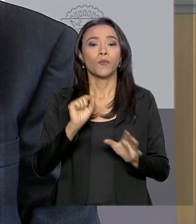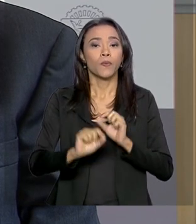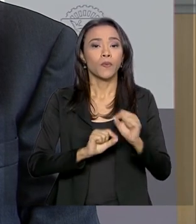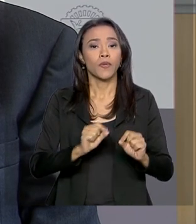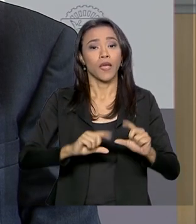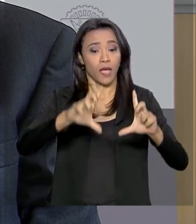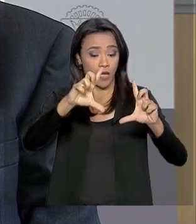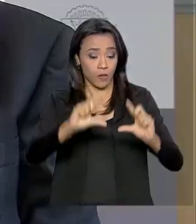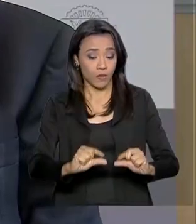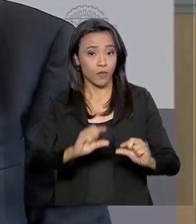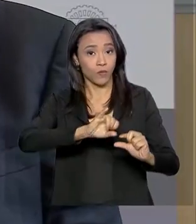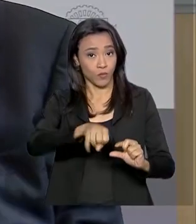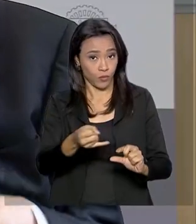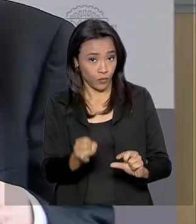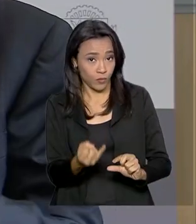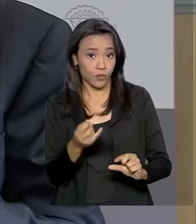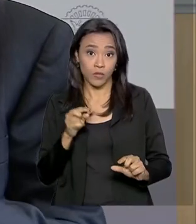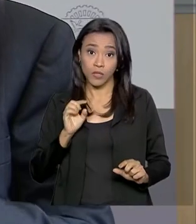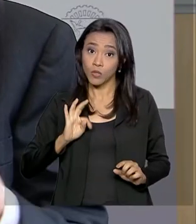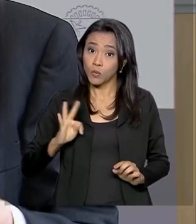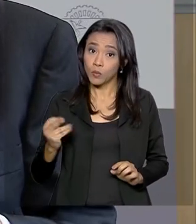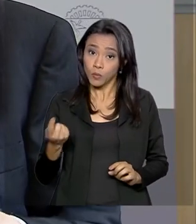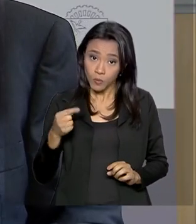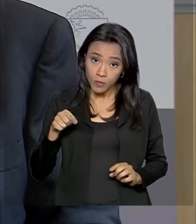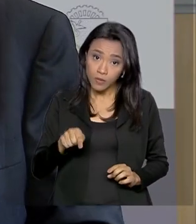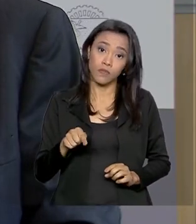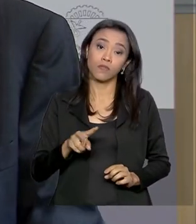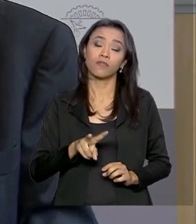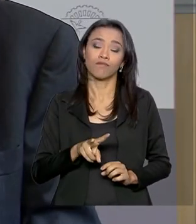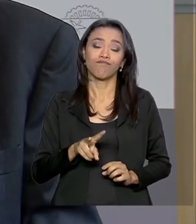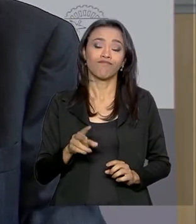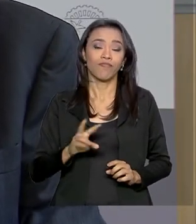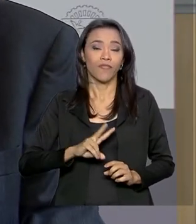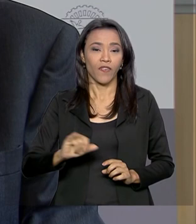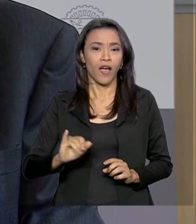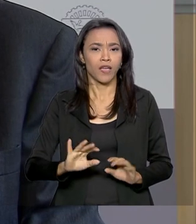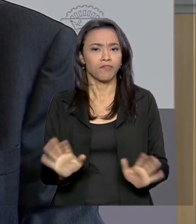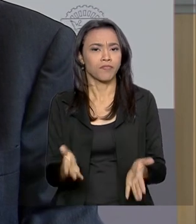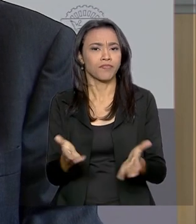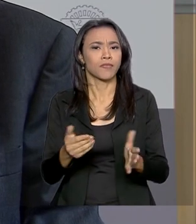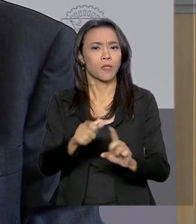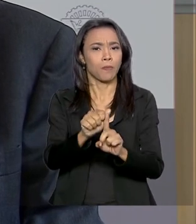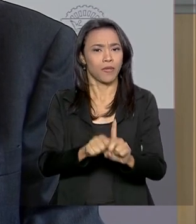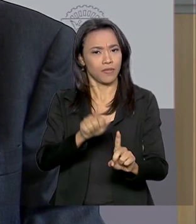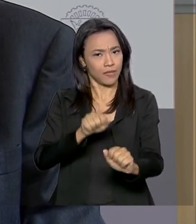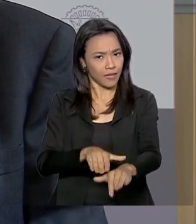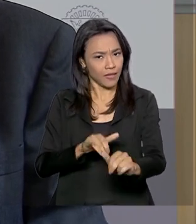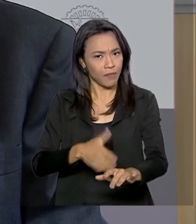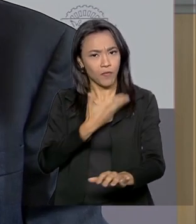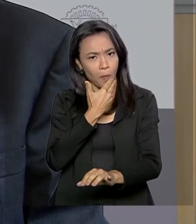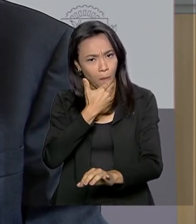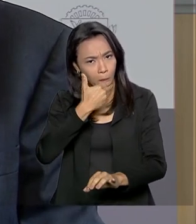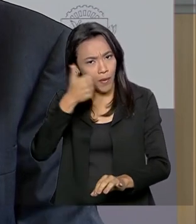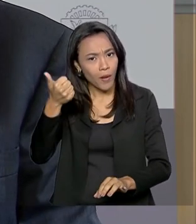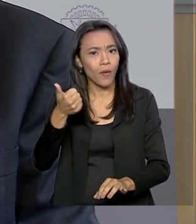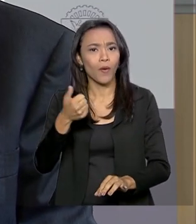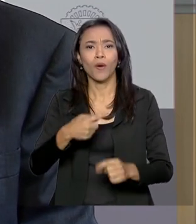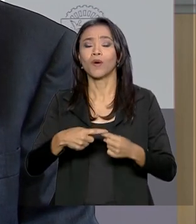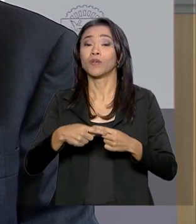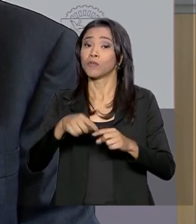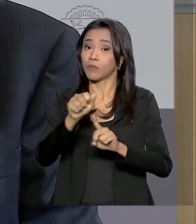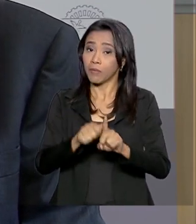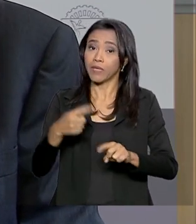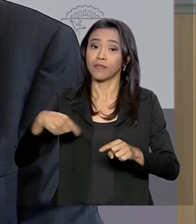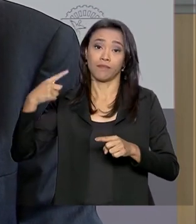da taxa de juros. Tudo isso deve fazer com que setembro seja melhor do que vem ser dos meses